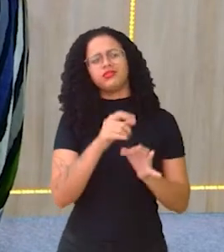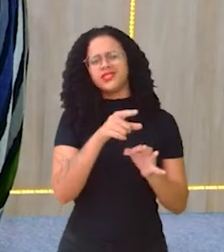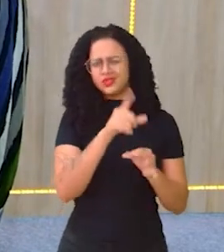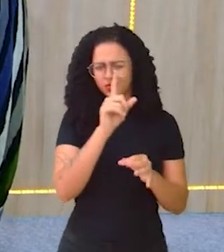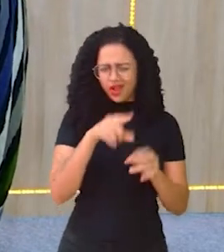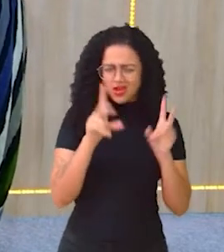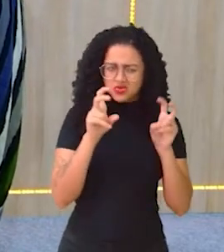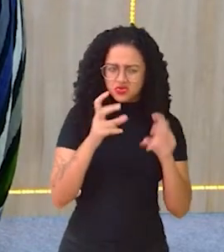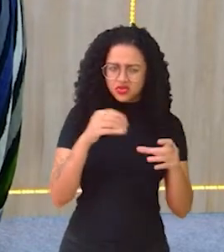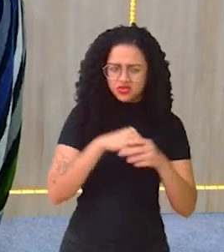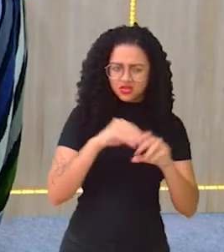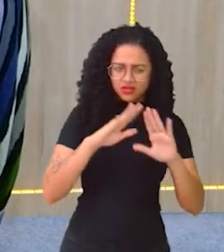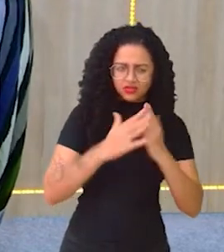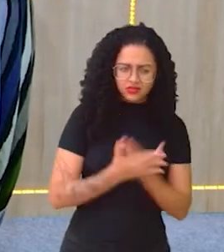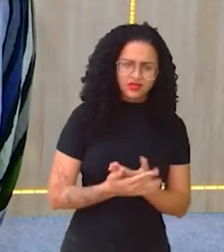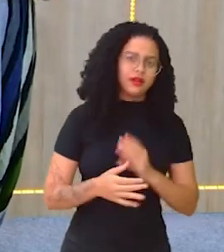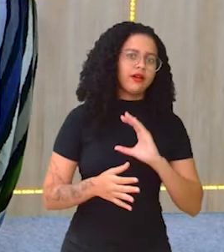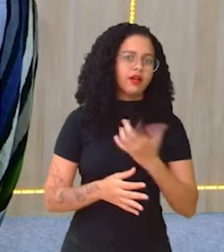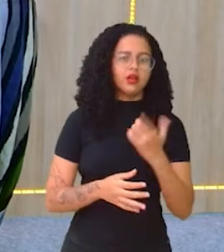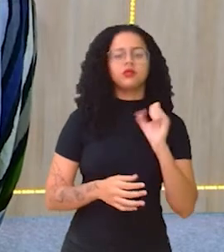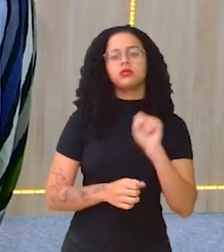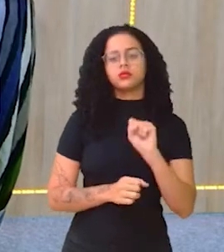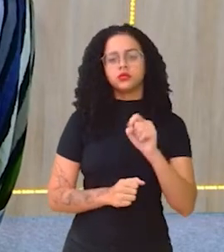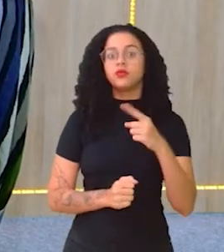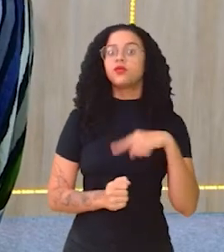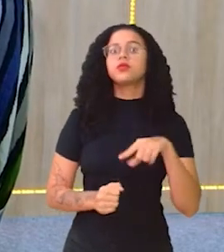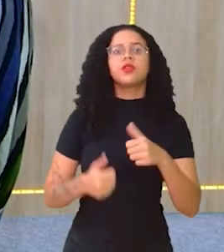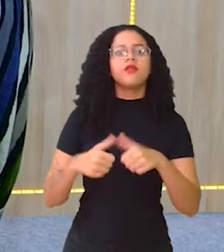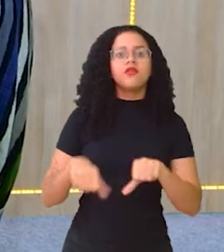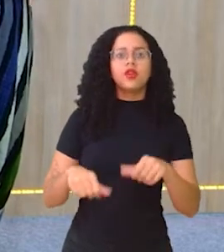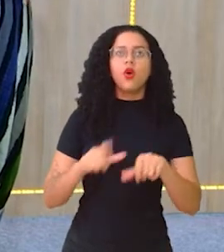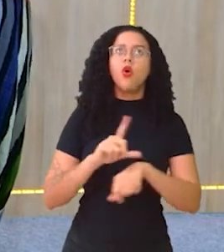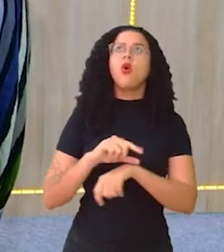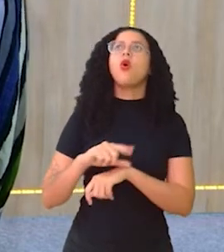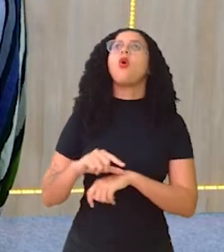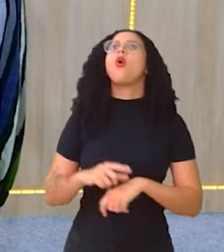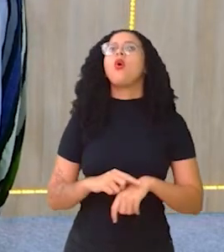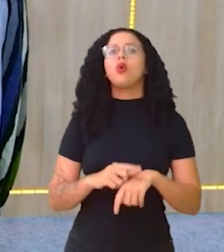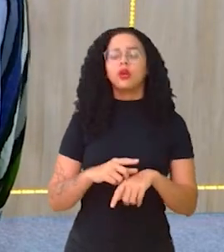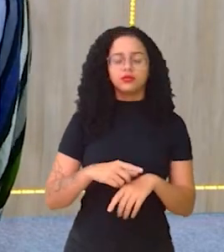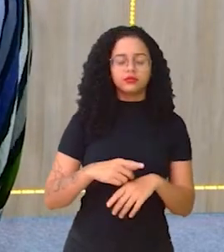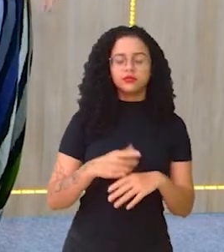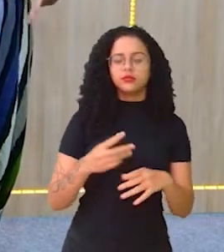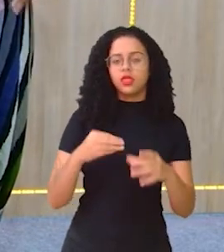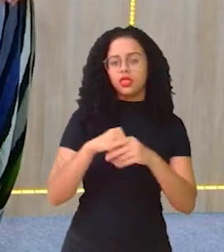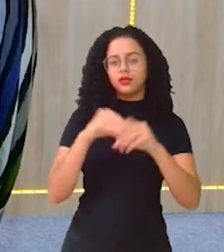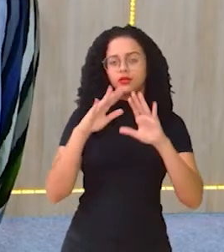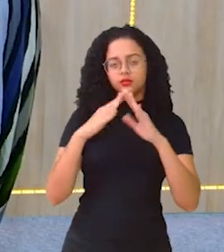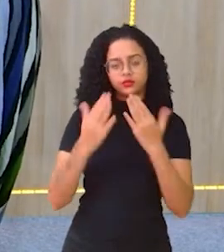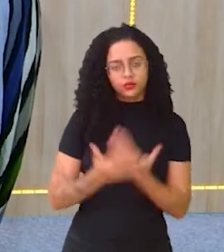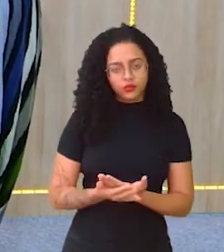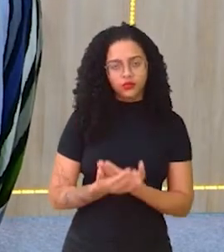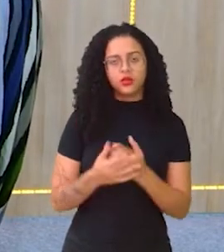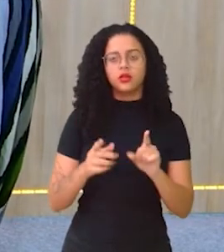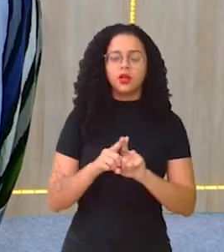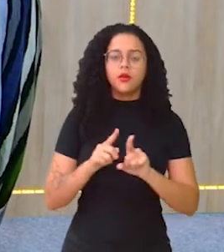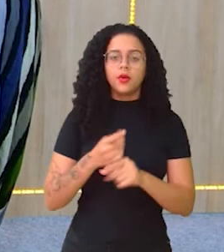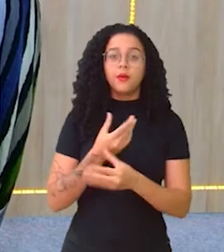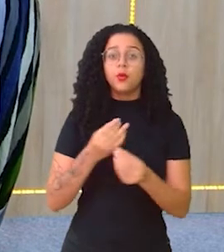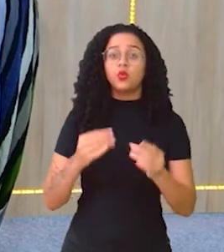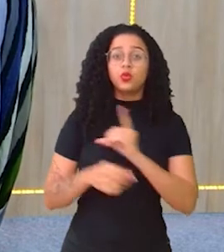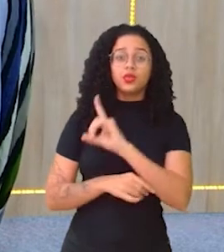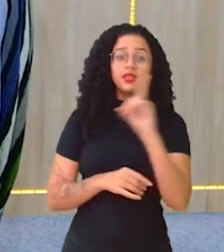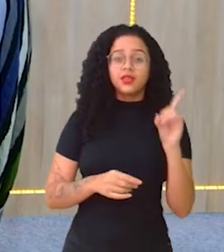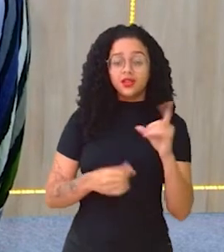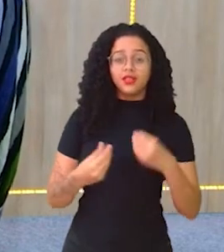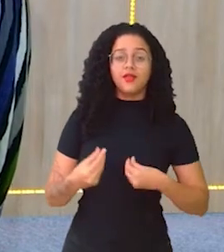escola, óbvio que é. Vocês passam muitas horas do dia na escola e passam muitos dias da vida